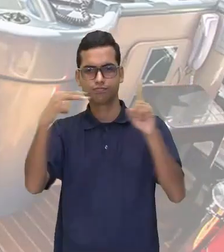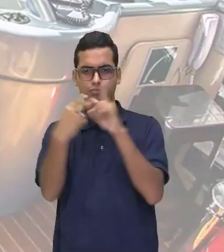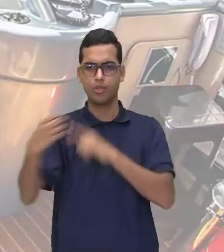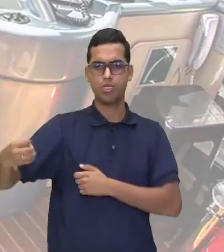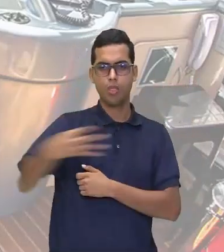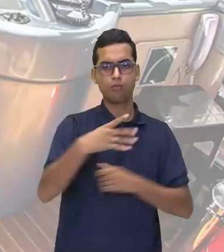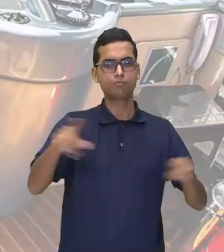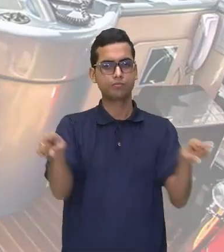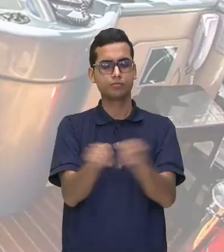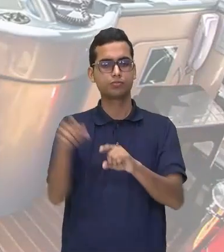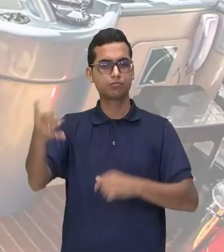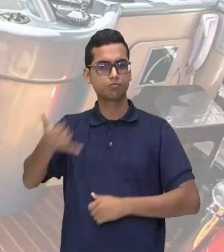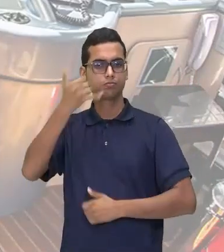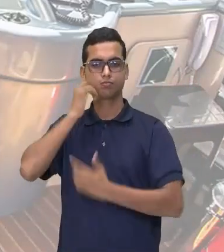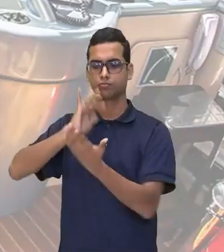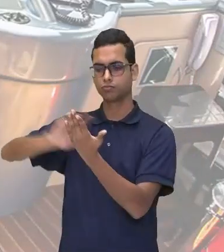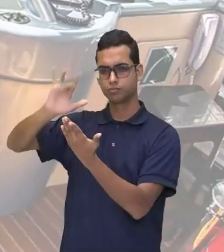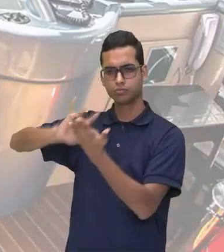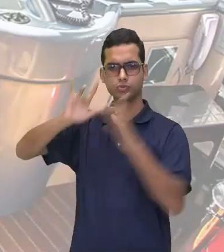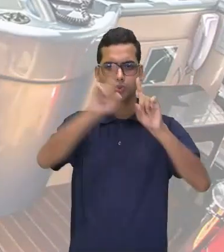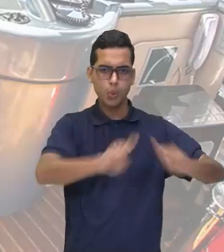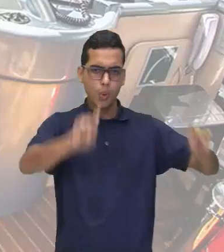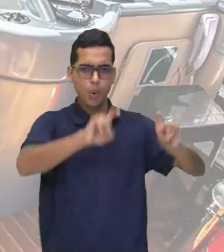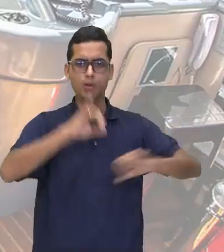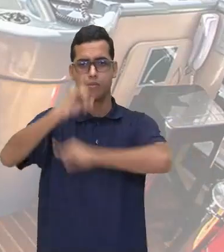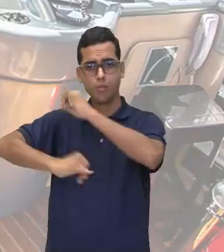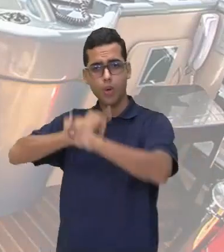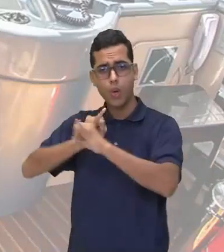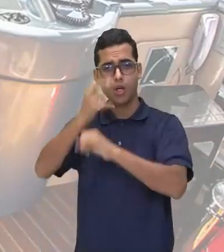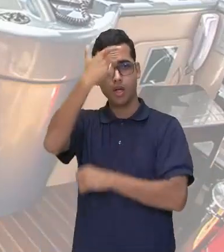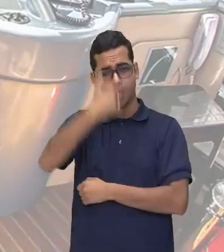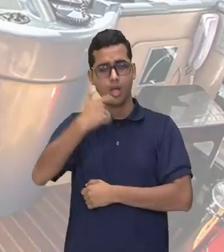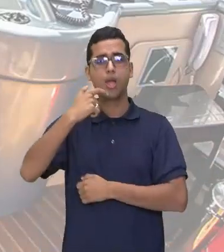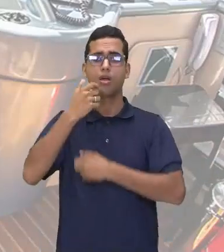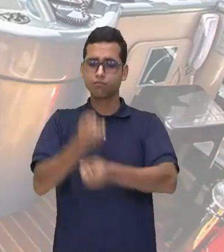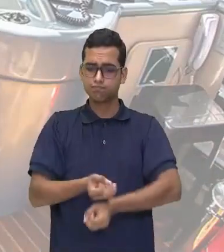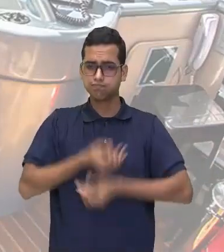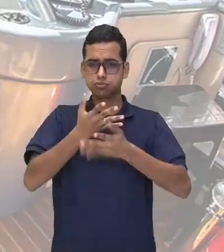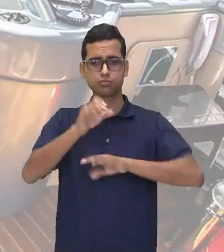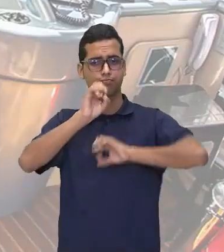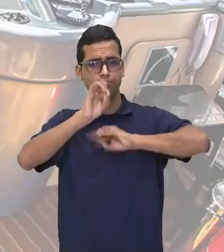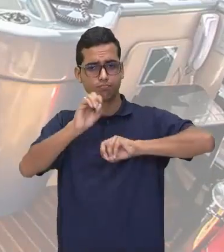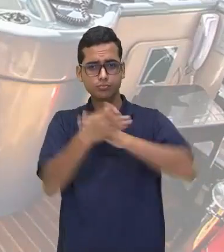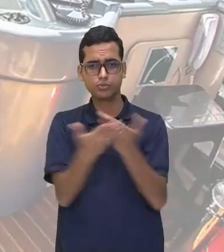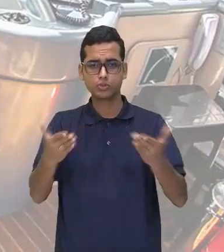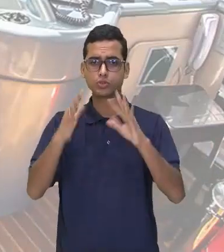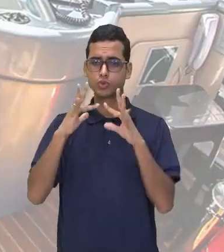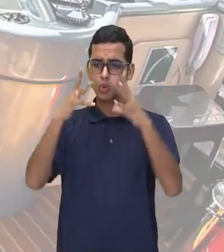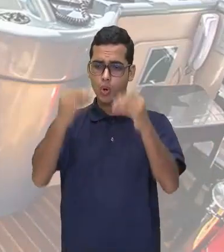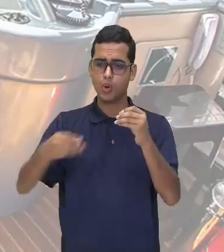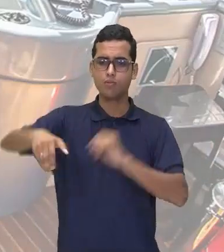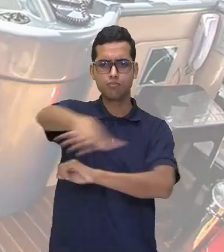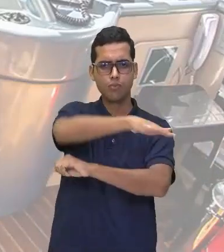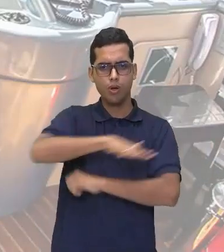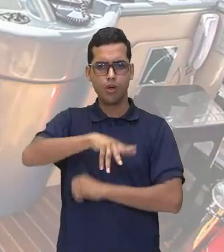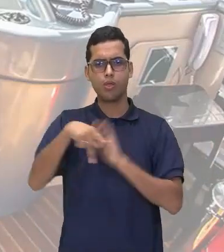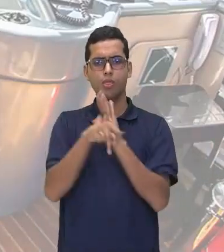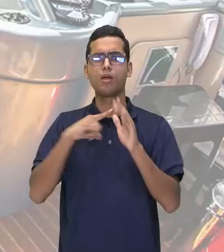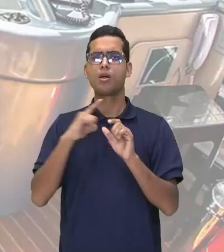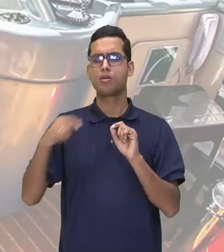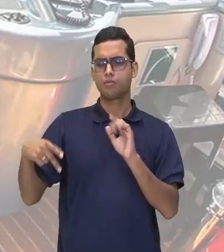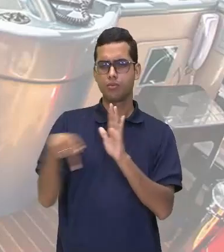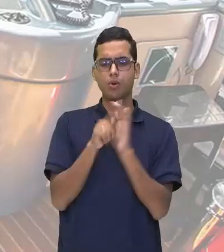na internet, no computador, eu falando para você, tudo isso envolve a física. E